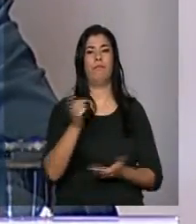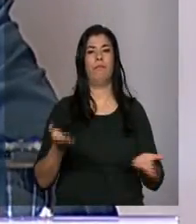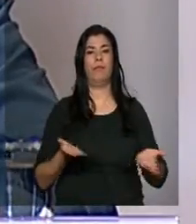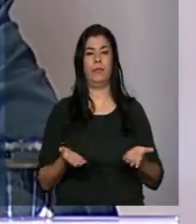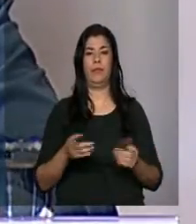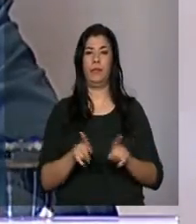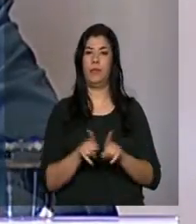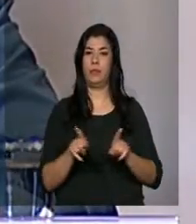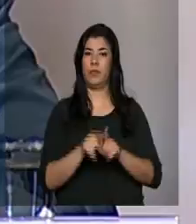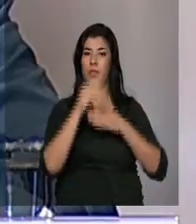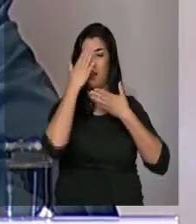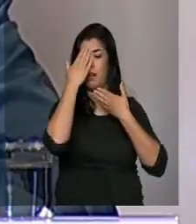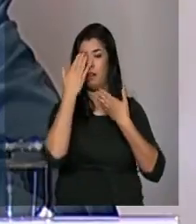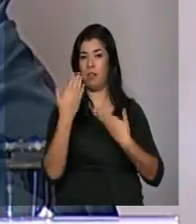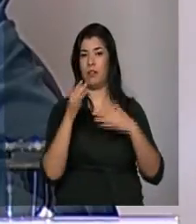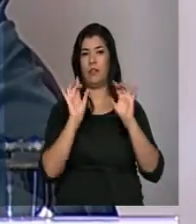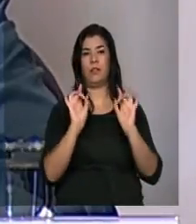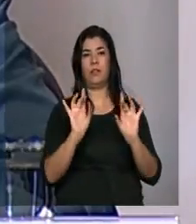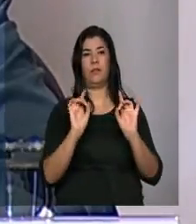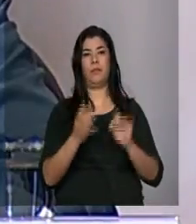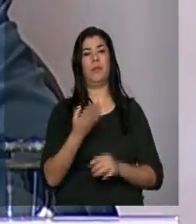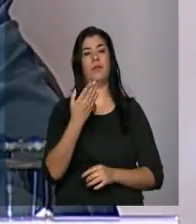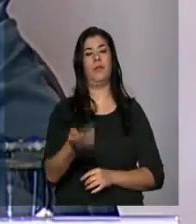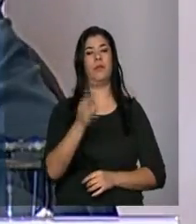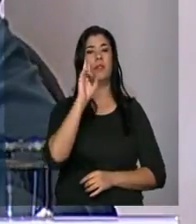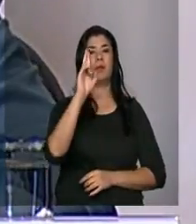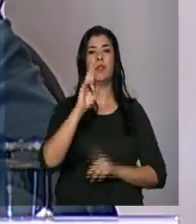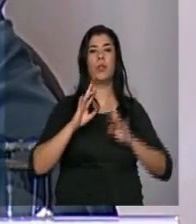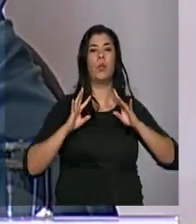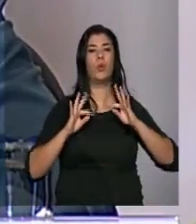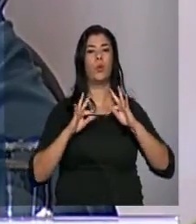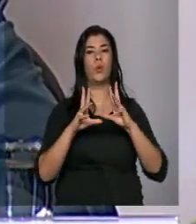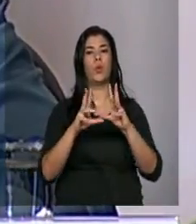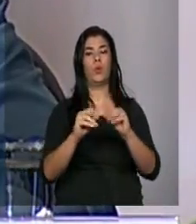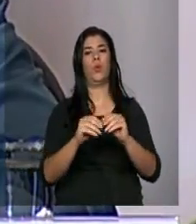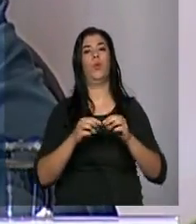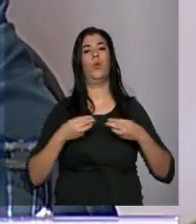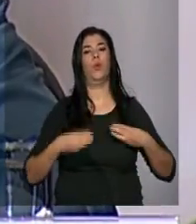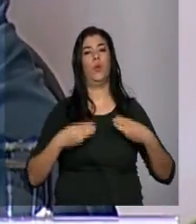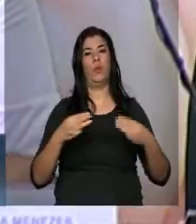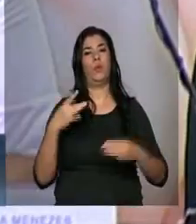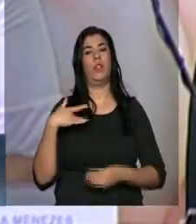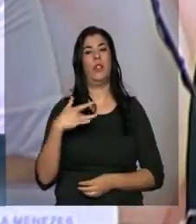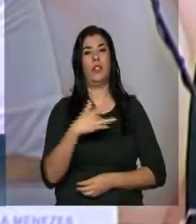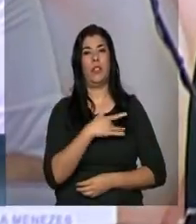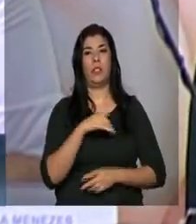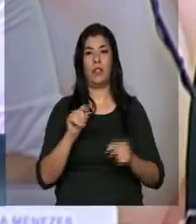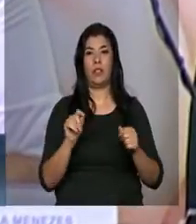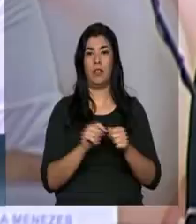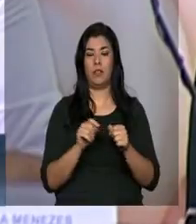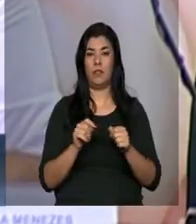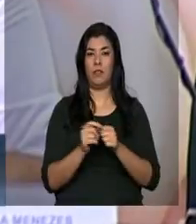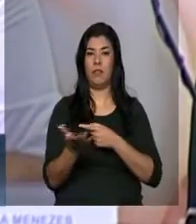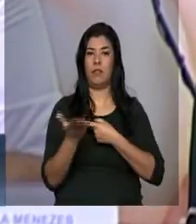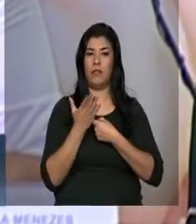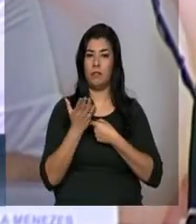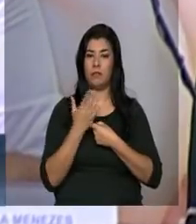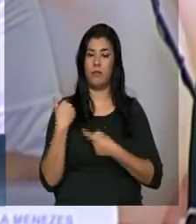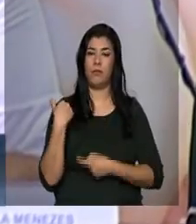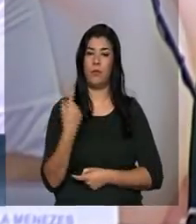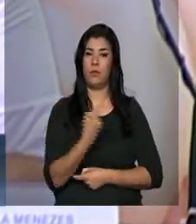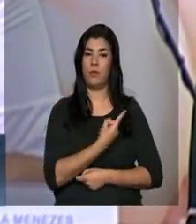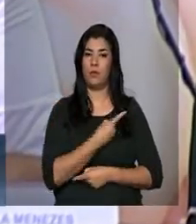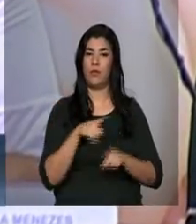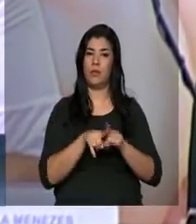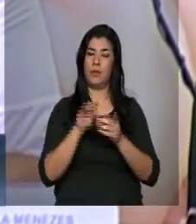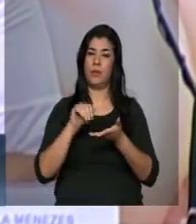quero agradecer em seu nome tudo que o Ministério da Saúde tem feito por nós, que o Ministério da Saúde tem feito para